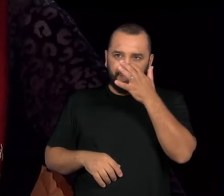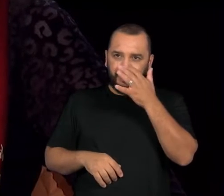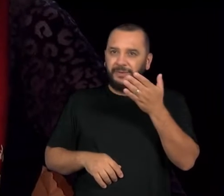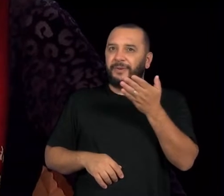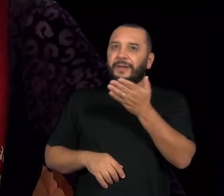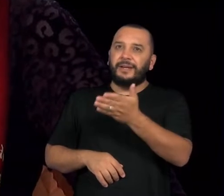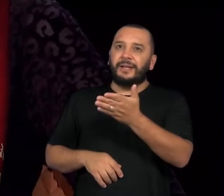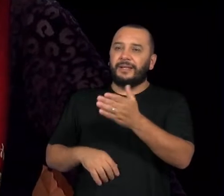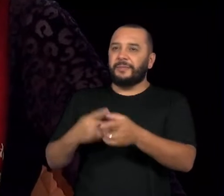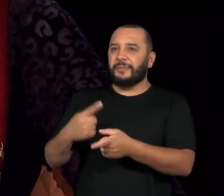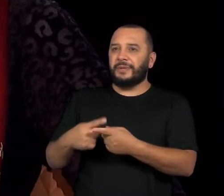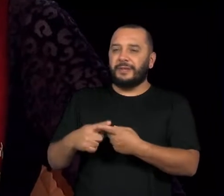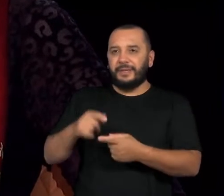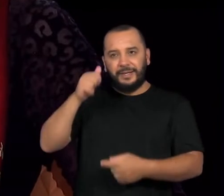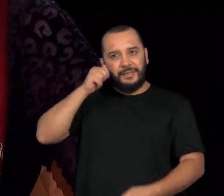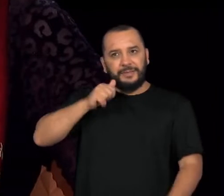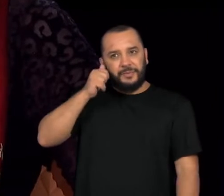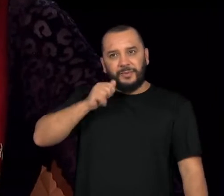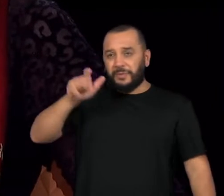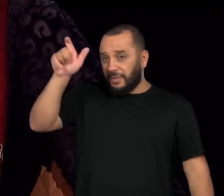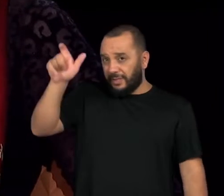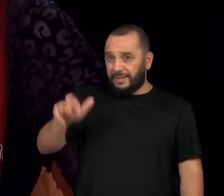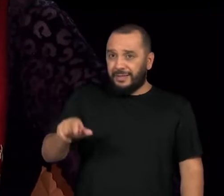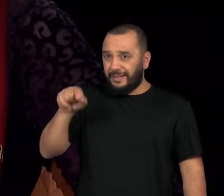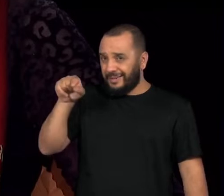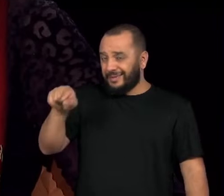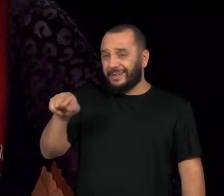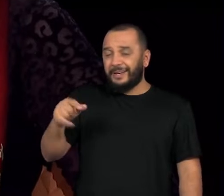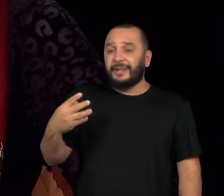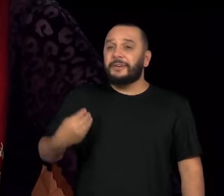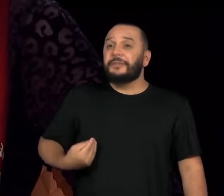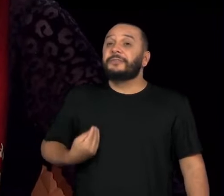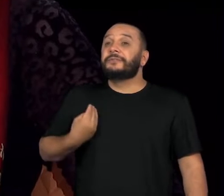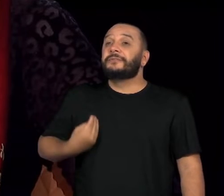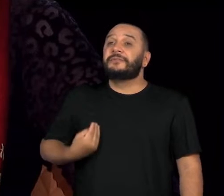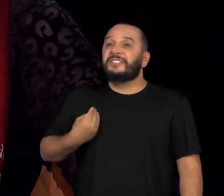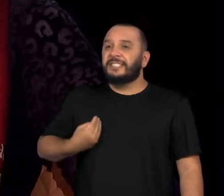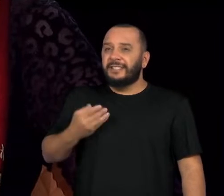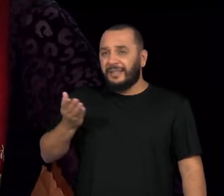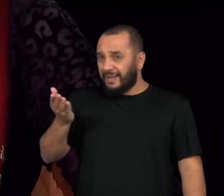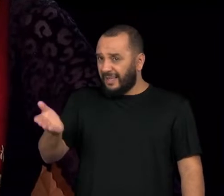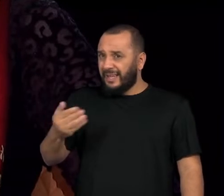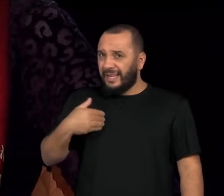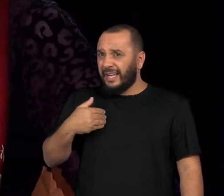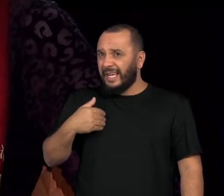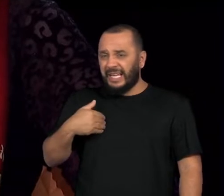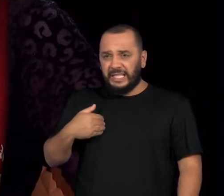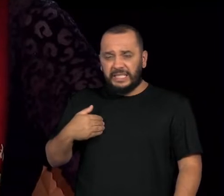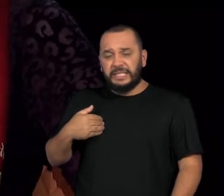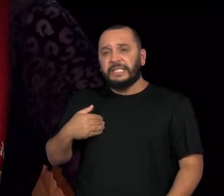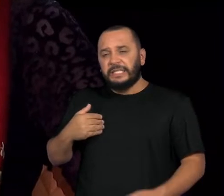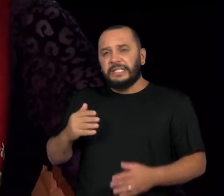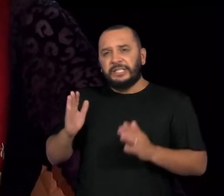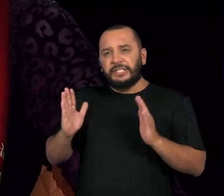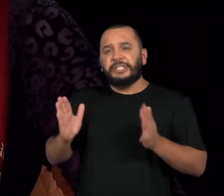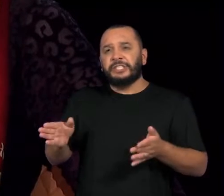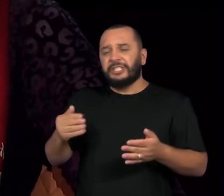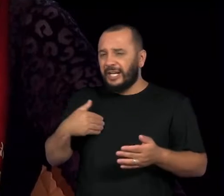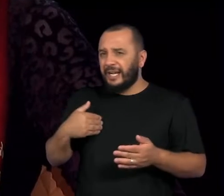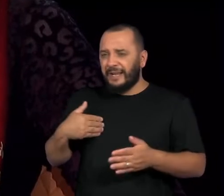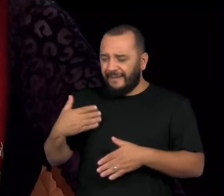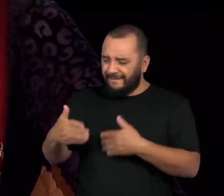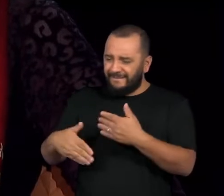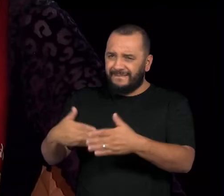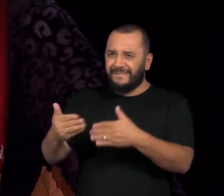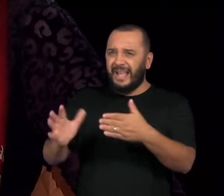essa mulher que enfrentou na sua própria vida a loucura no momento em que